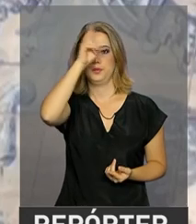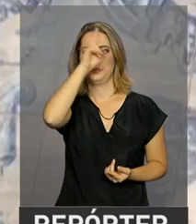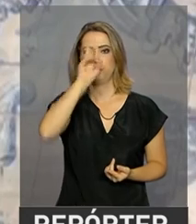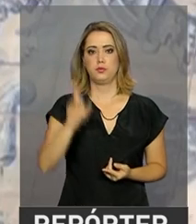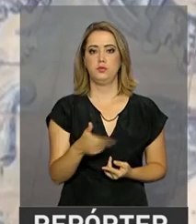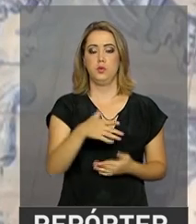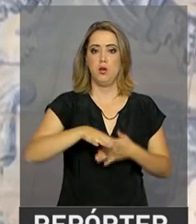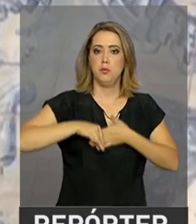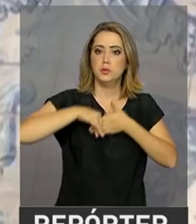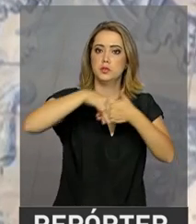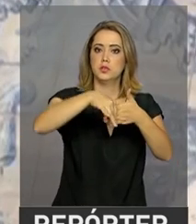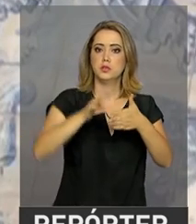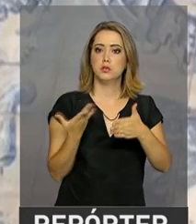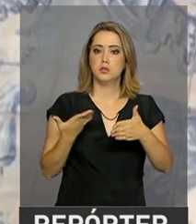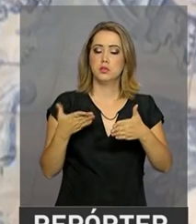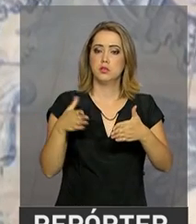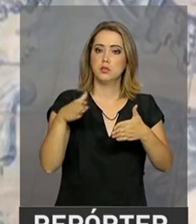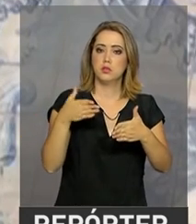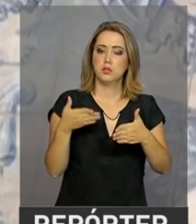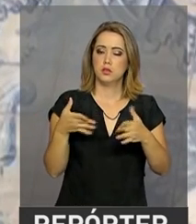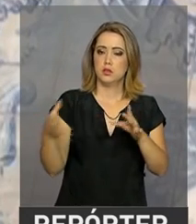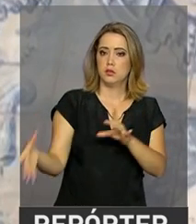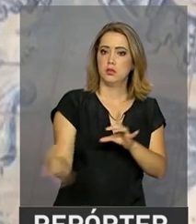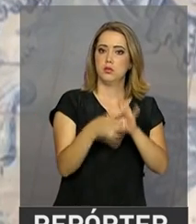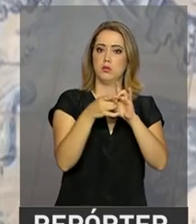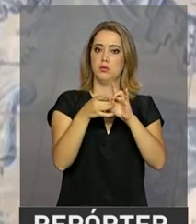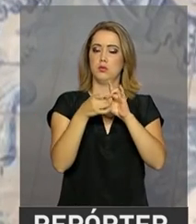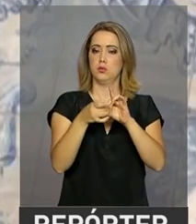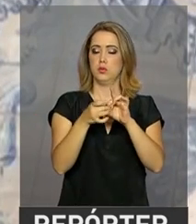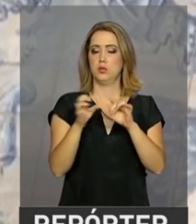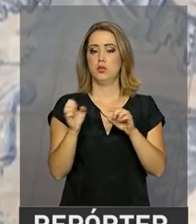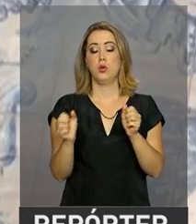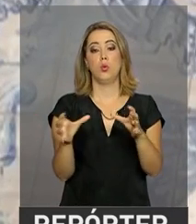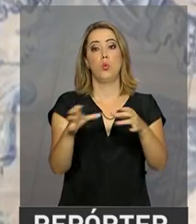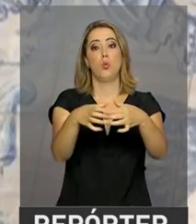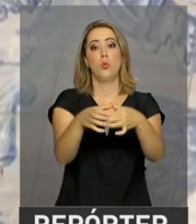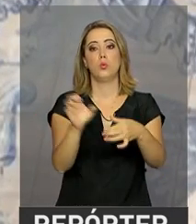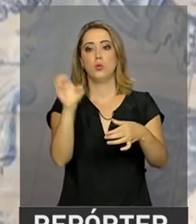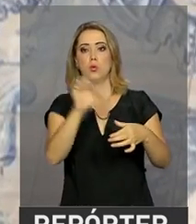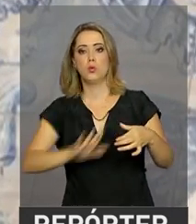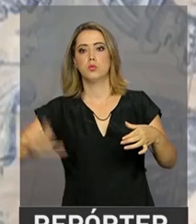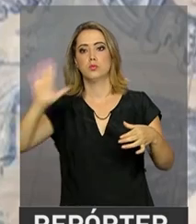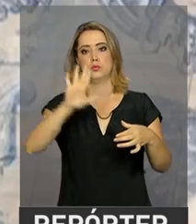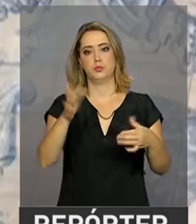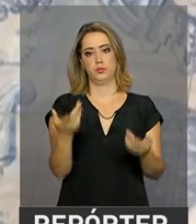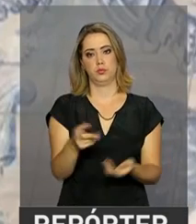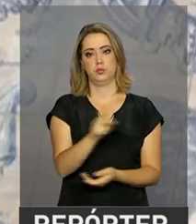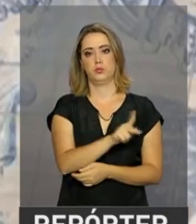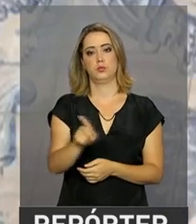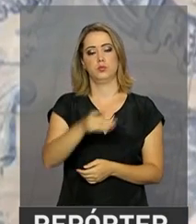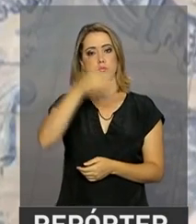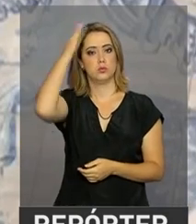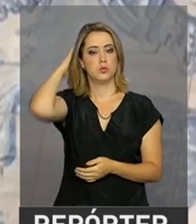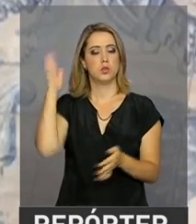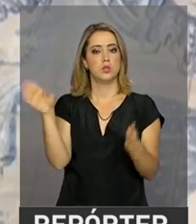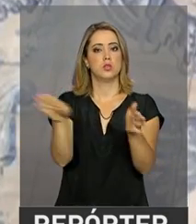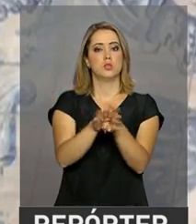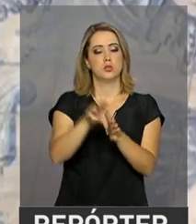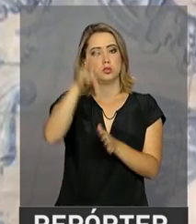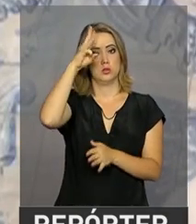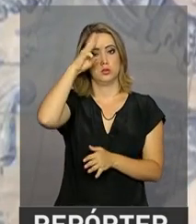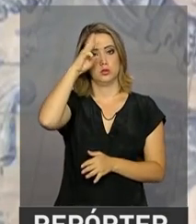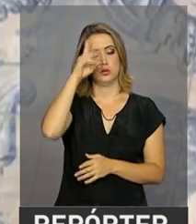encabeçado a Adesão de Portugal à União Europeia o presidente do Brasil Michel Temer deve chegar à capital portuguesa na madrugada desta